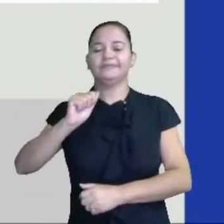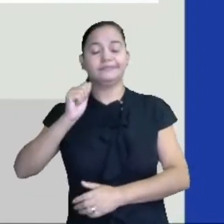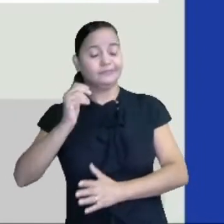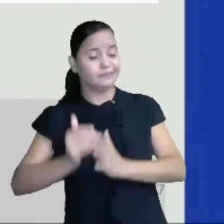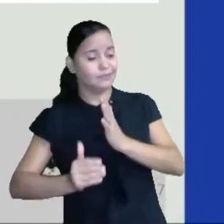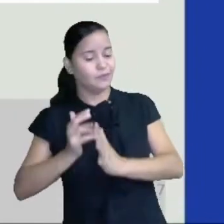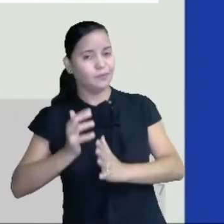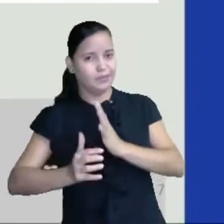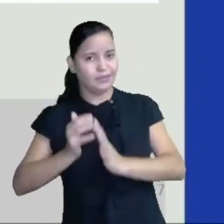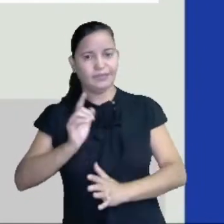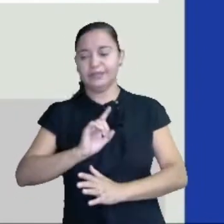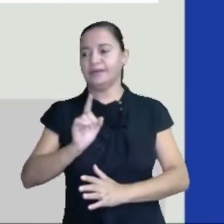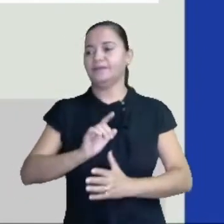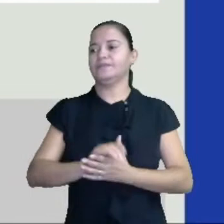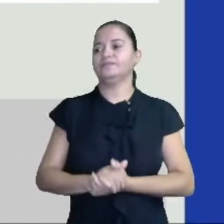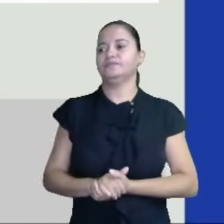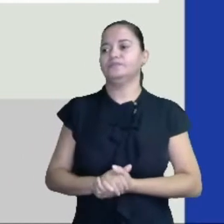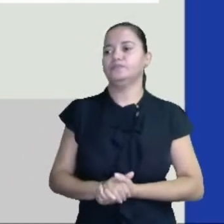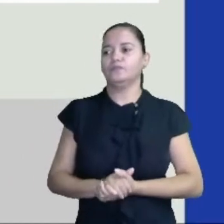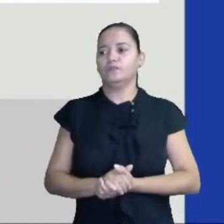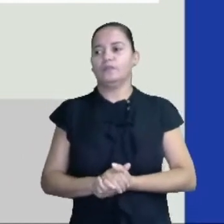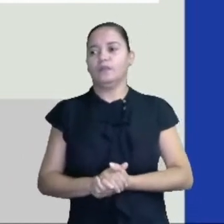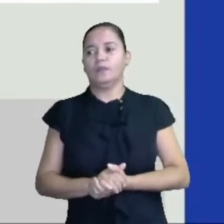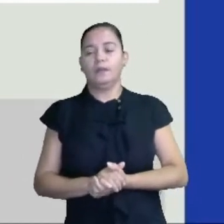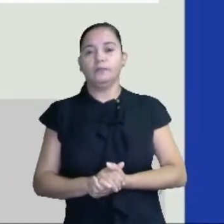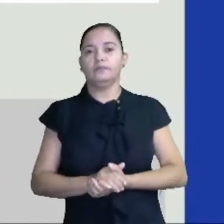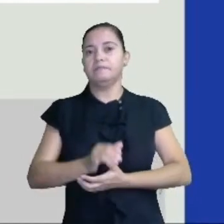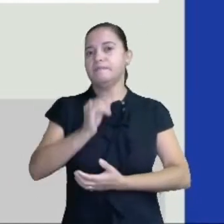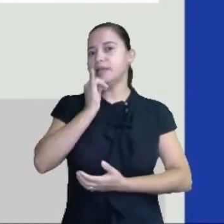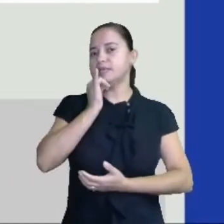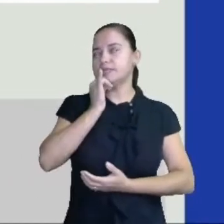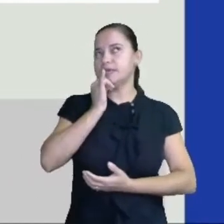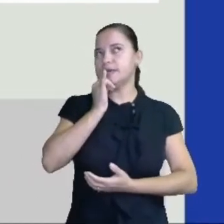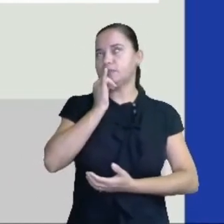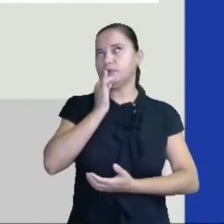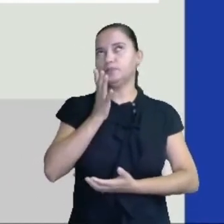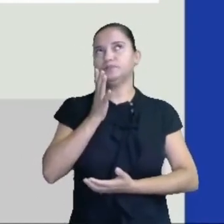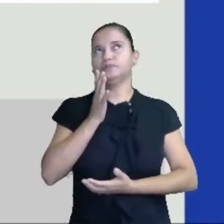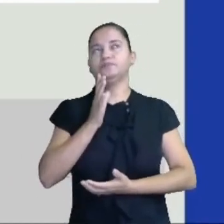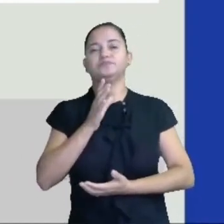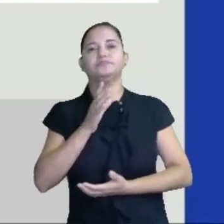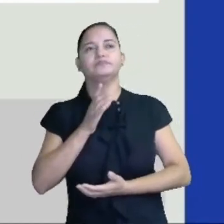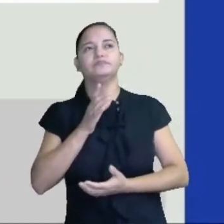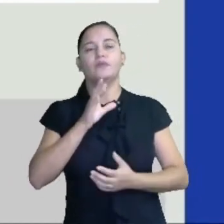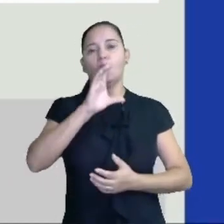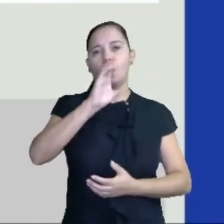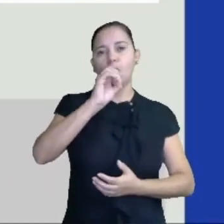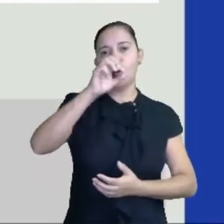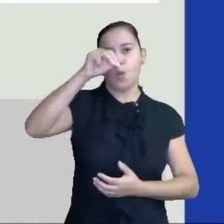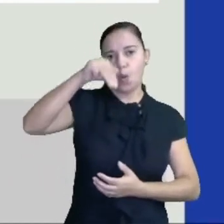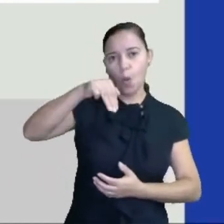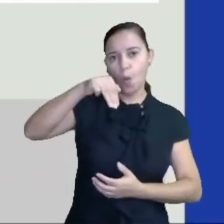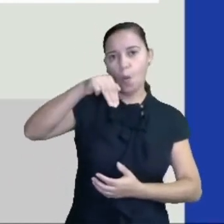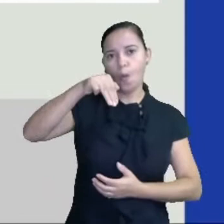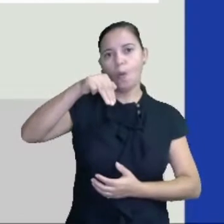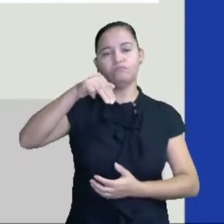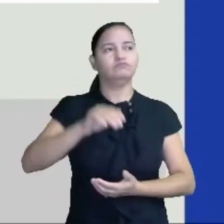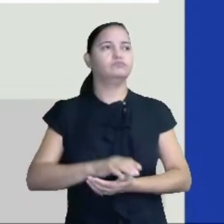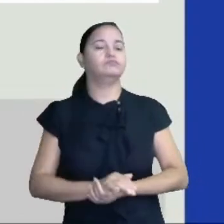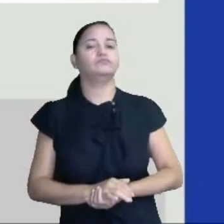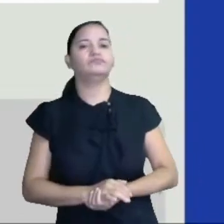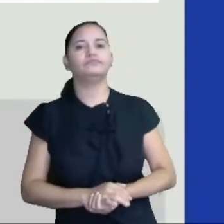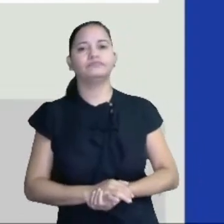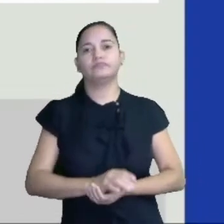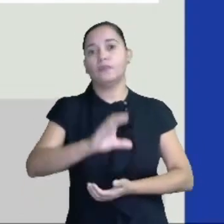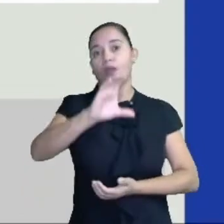nossa aula. Com vem antes, prefixo. Qual é o exemplo, professor, que a gente pode trabalhar esse com? Combater.